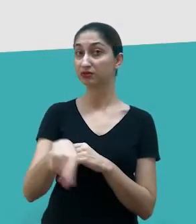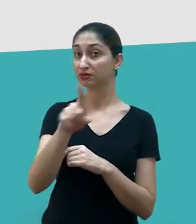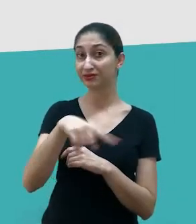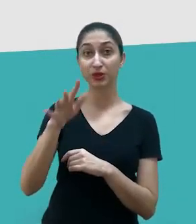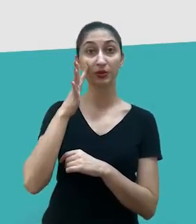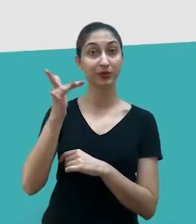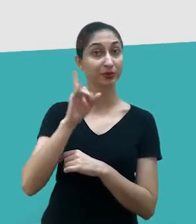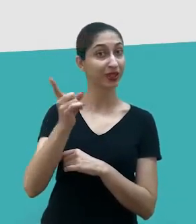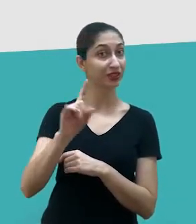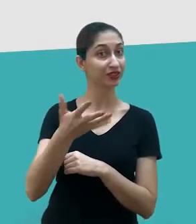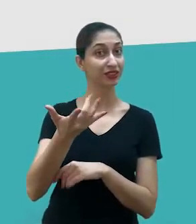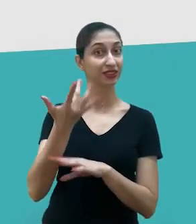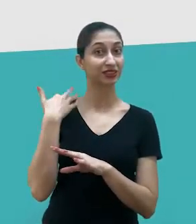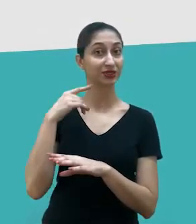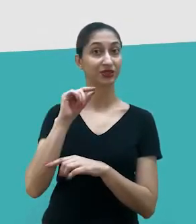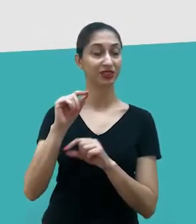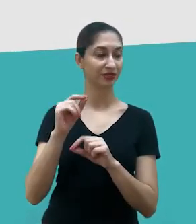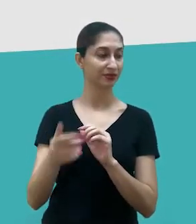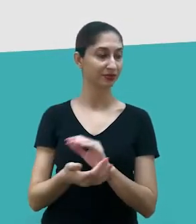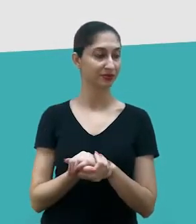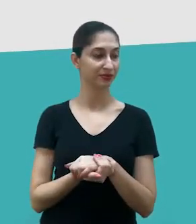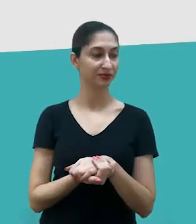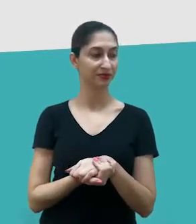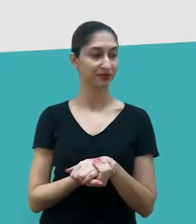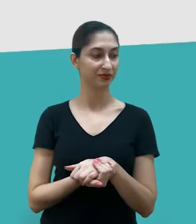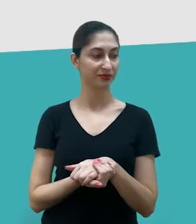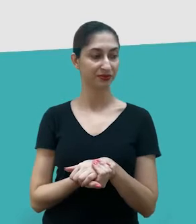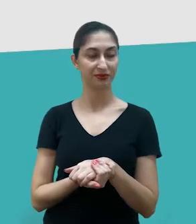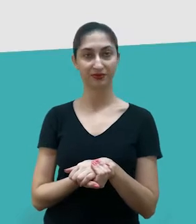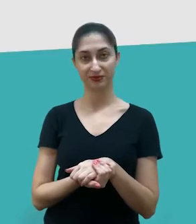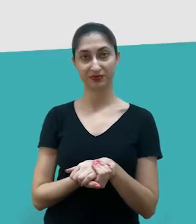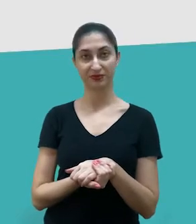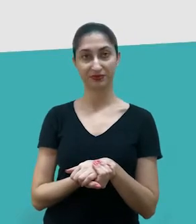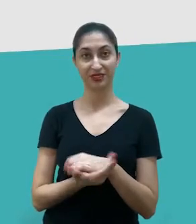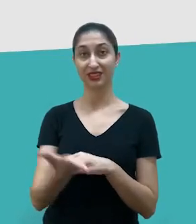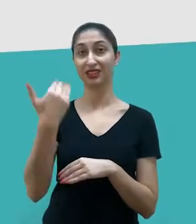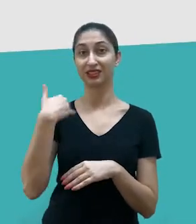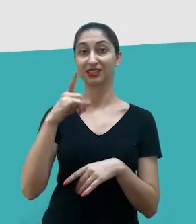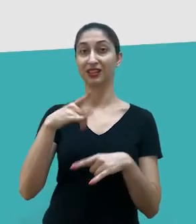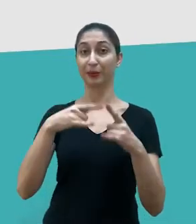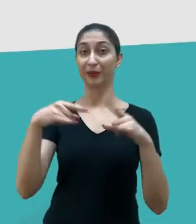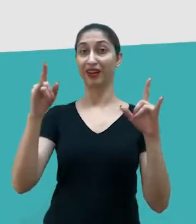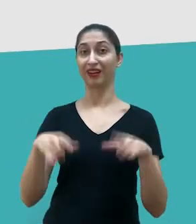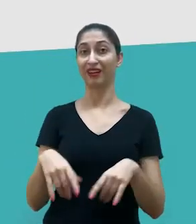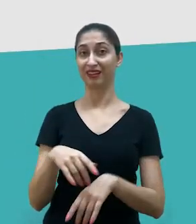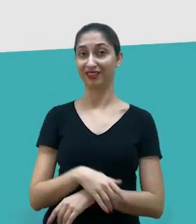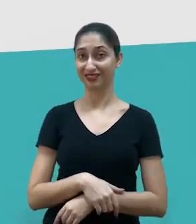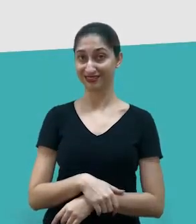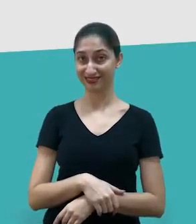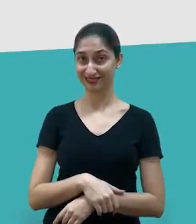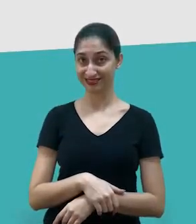imaginam o que ele já foi no passado. Olha só, foi uma barraca, ou seja, ele